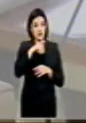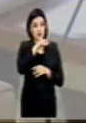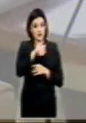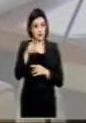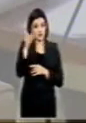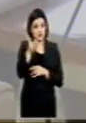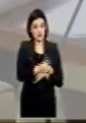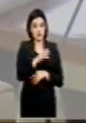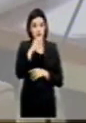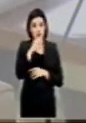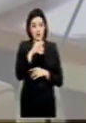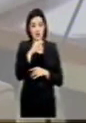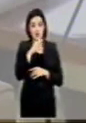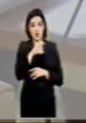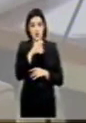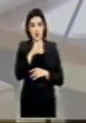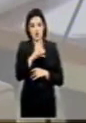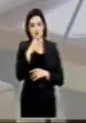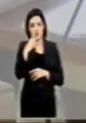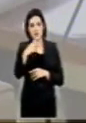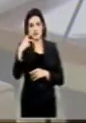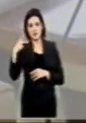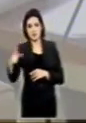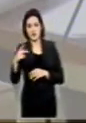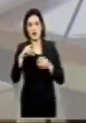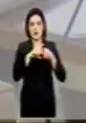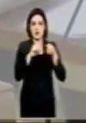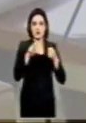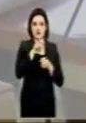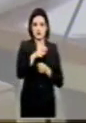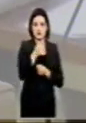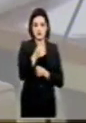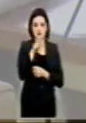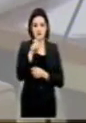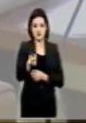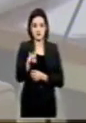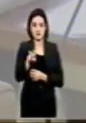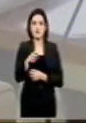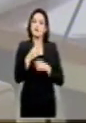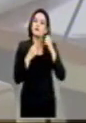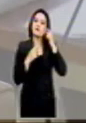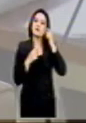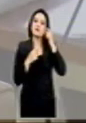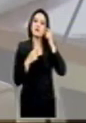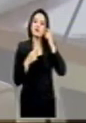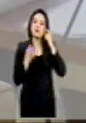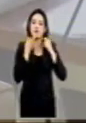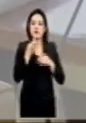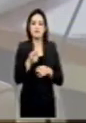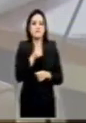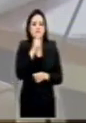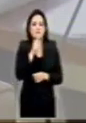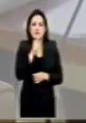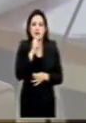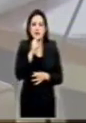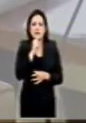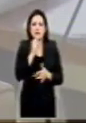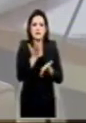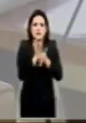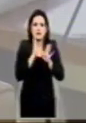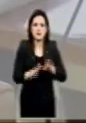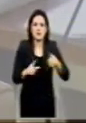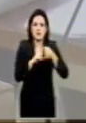Processo Penal, no artigo 573, prescreve que os atos cuja nulidade não tiver sido sanada na forma dos